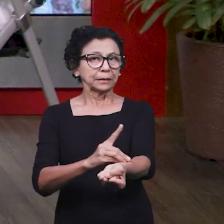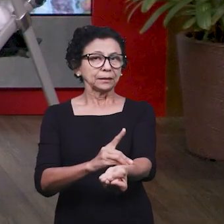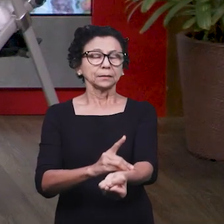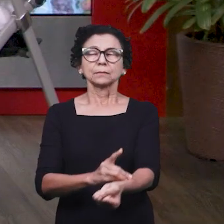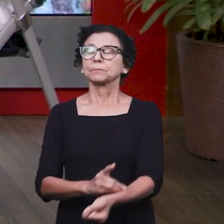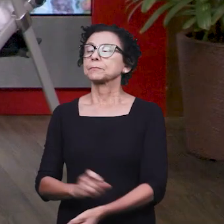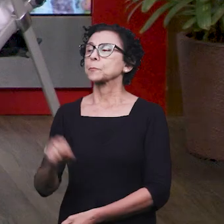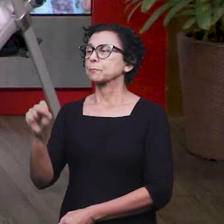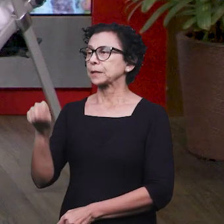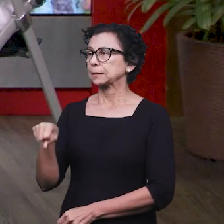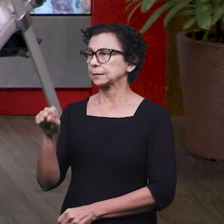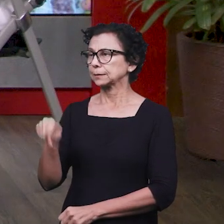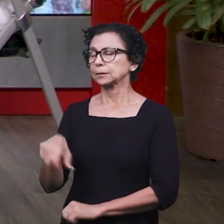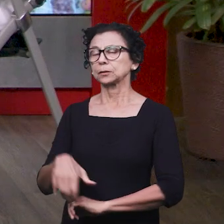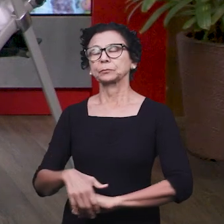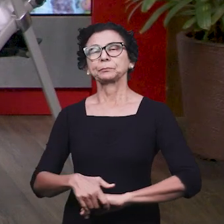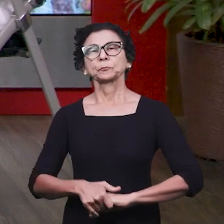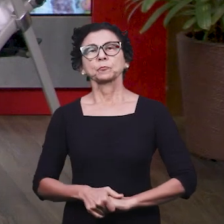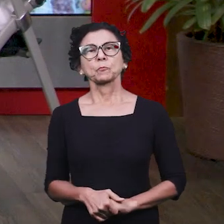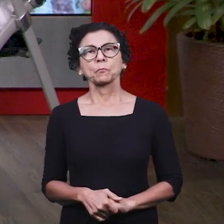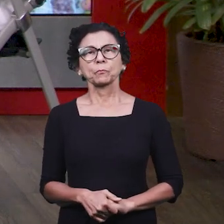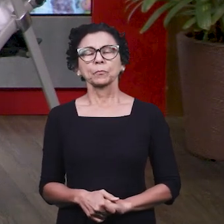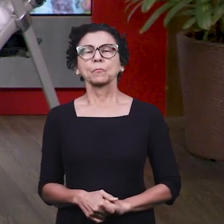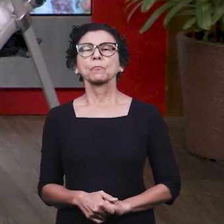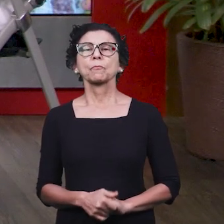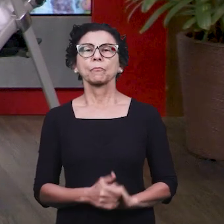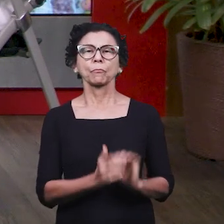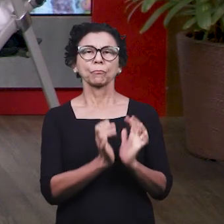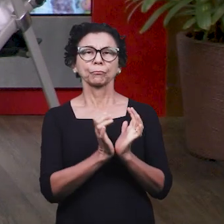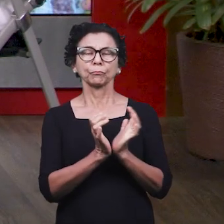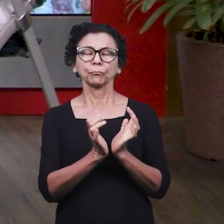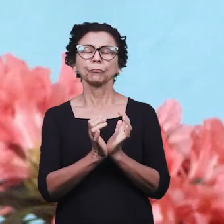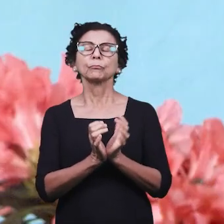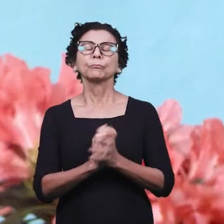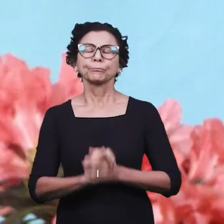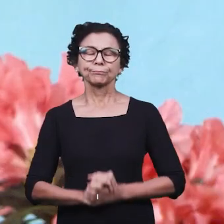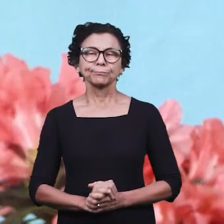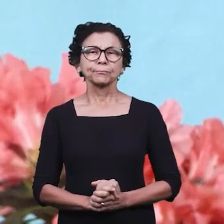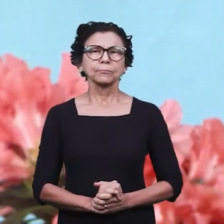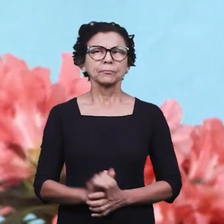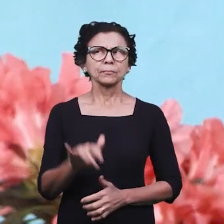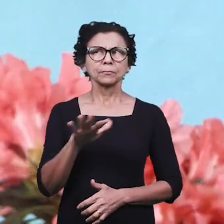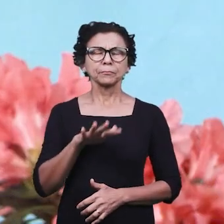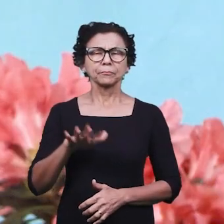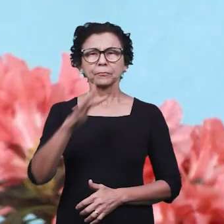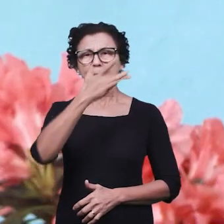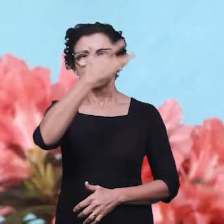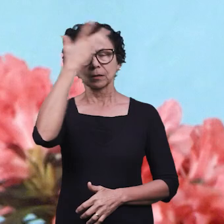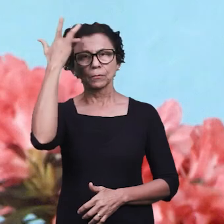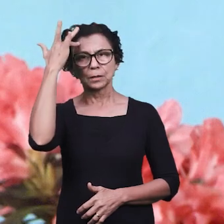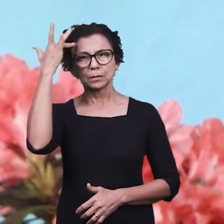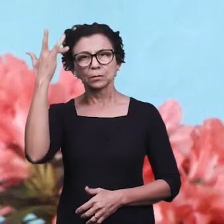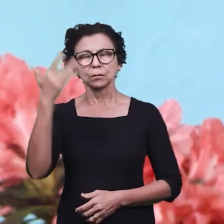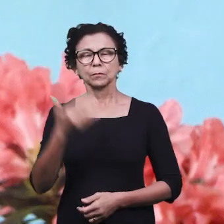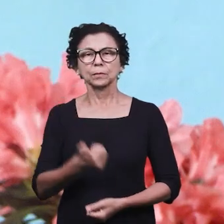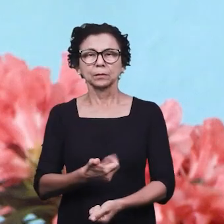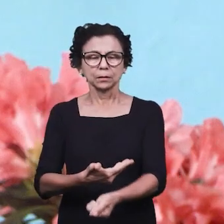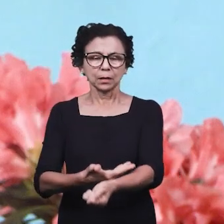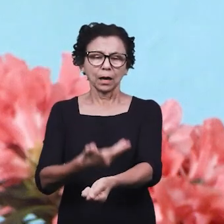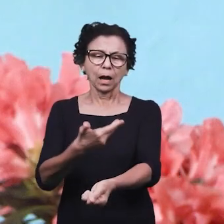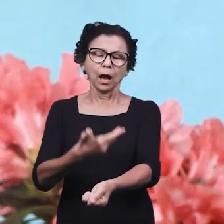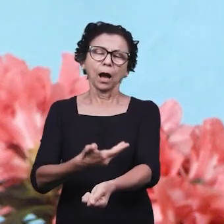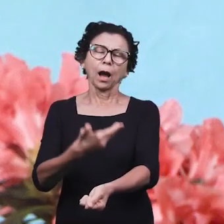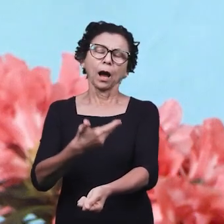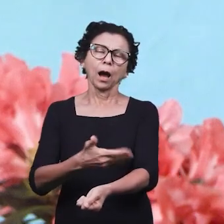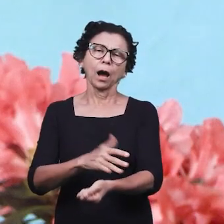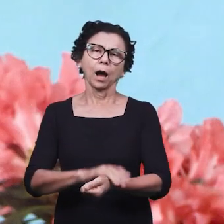Existe sim, né? Existem classificações e geralmente as pessoas que possuem pressão alta, colesterol